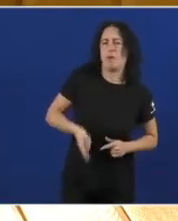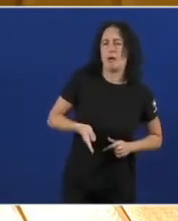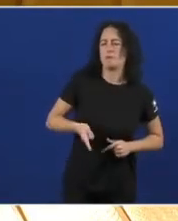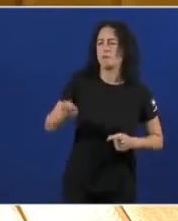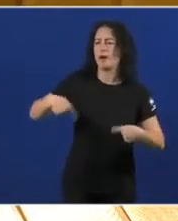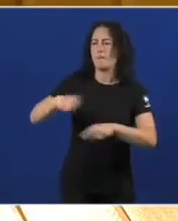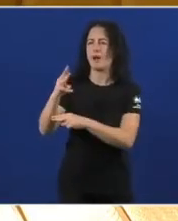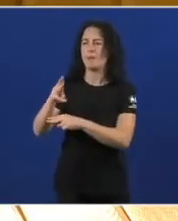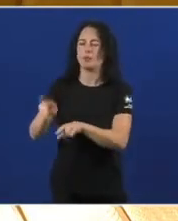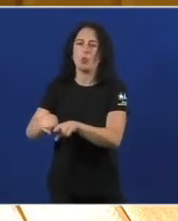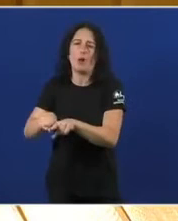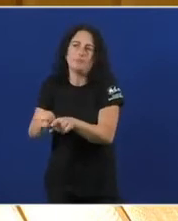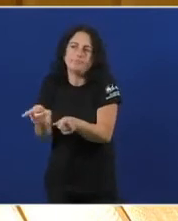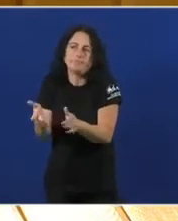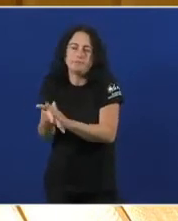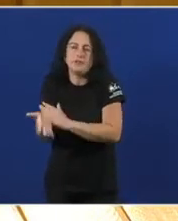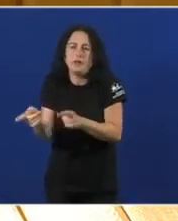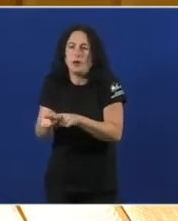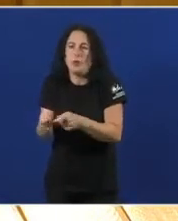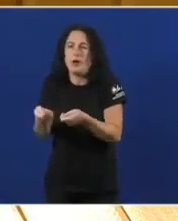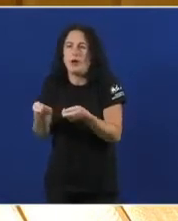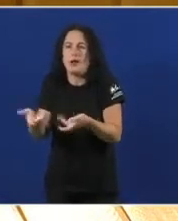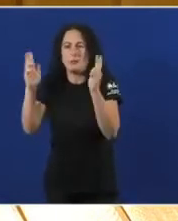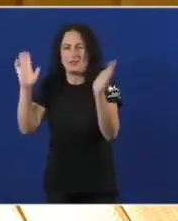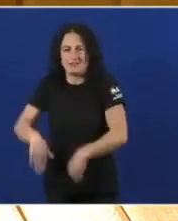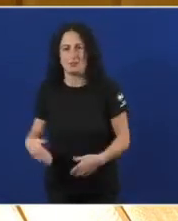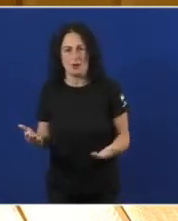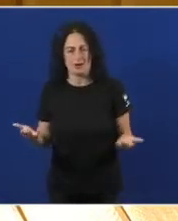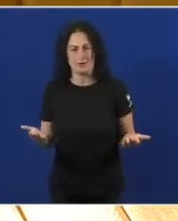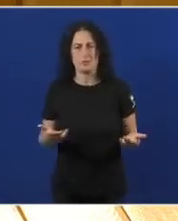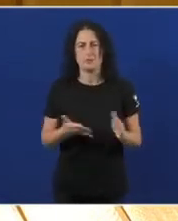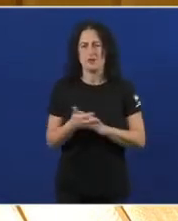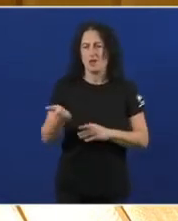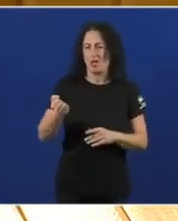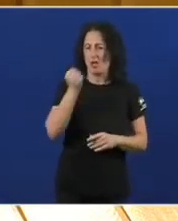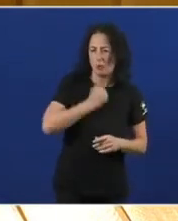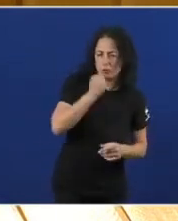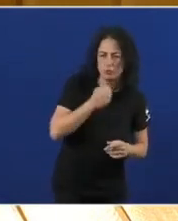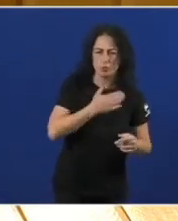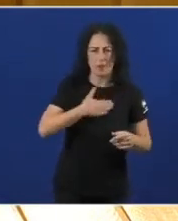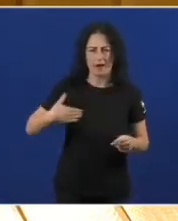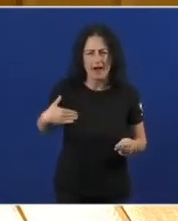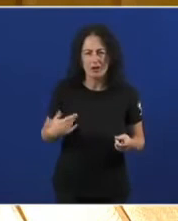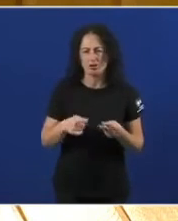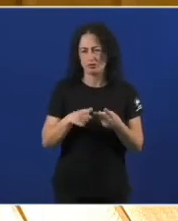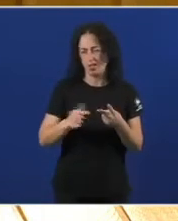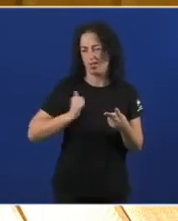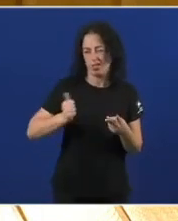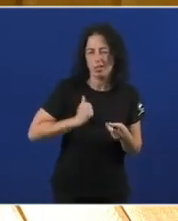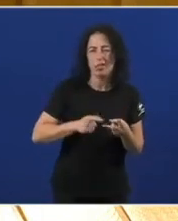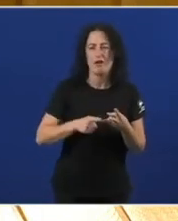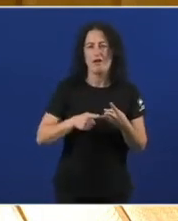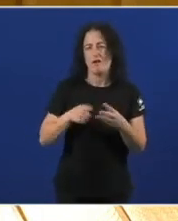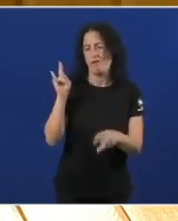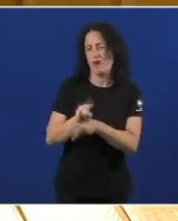Este Parlamento Unha democracia De baixa calidade Trufada De abusos Bancarios Portas Exiratorias E fraude fiscal